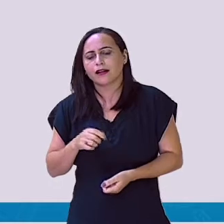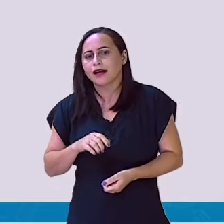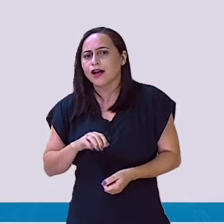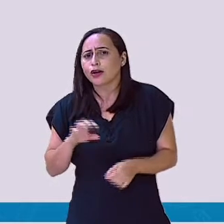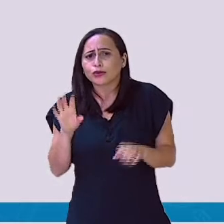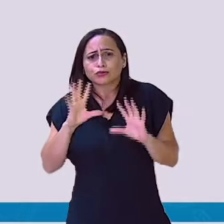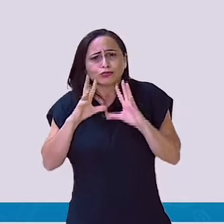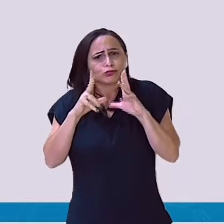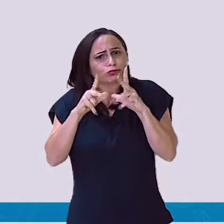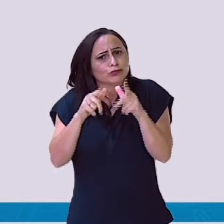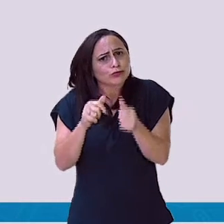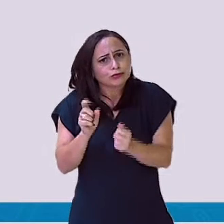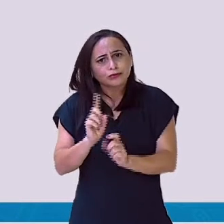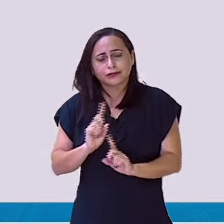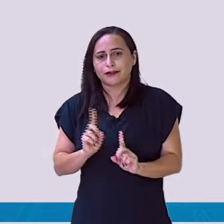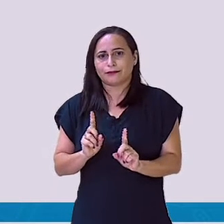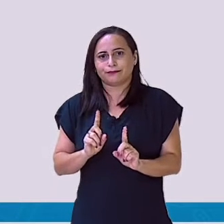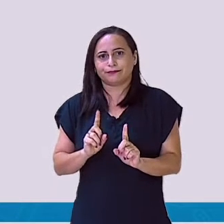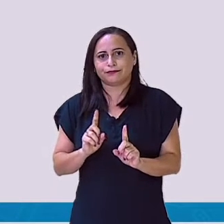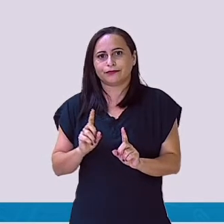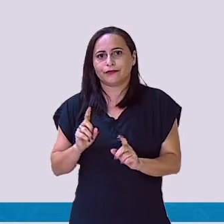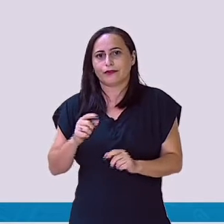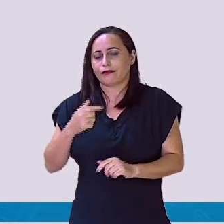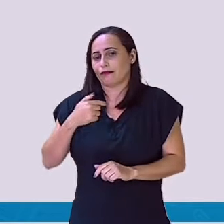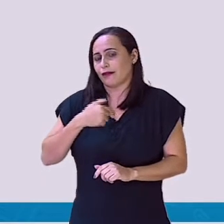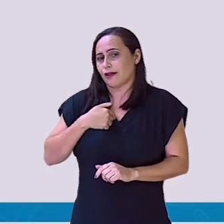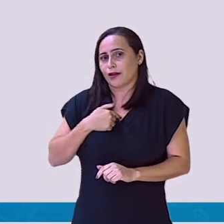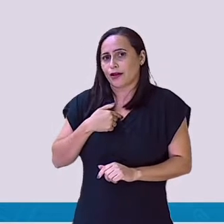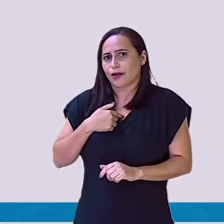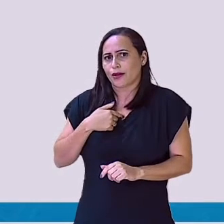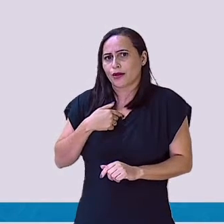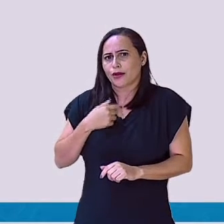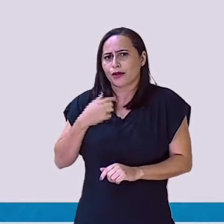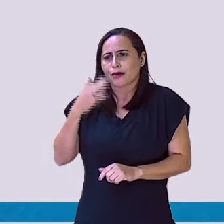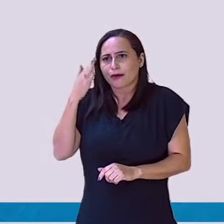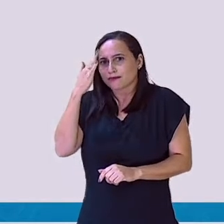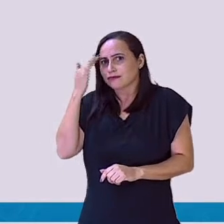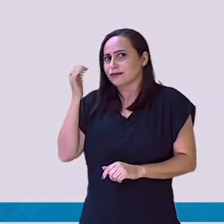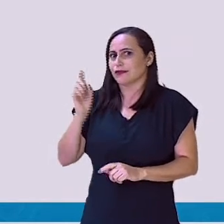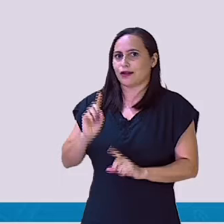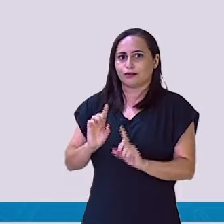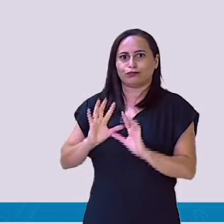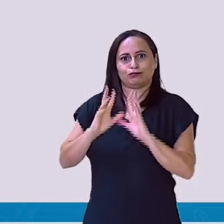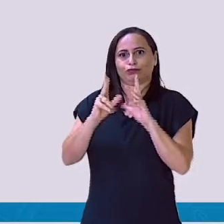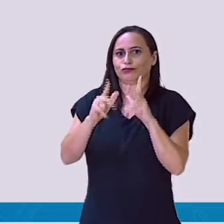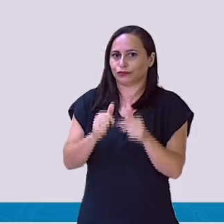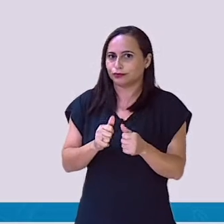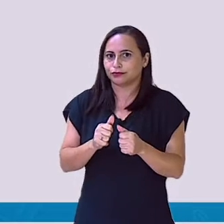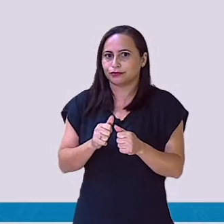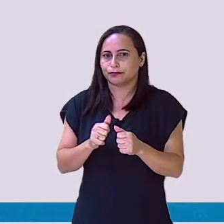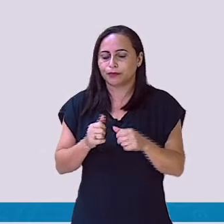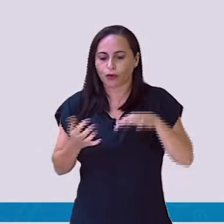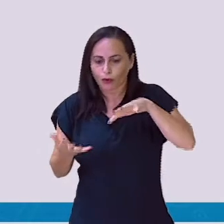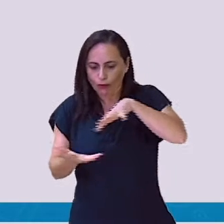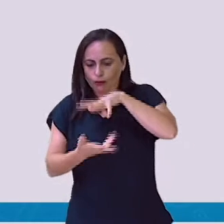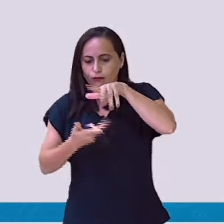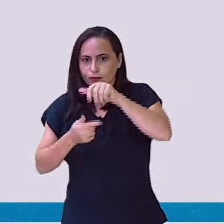eu seria onipotente. Pois no mundo há muitas outras vontades e muitas